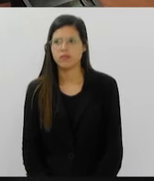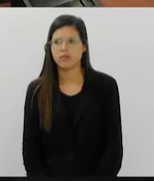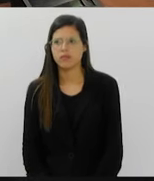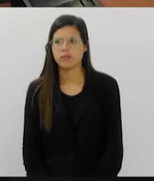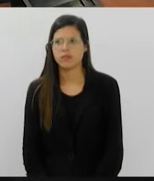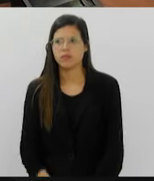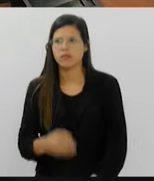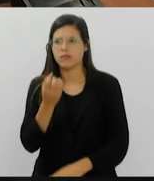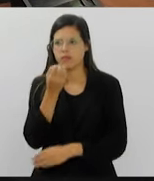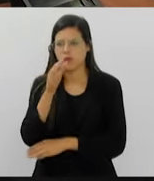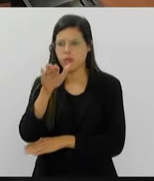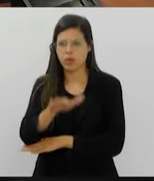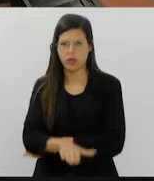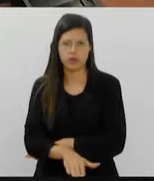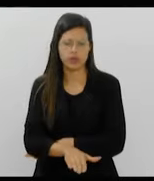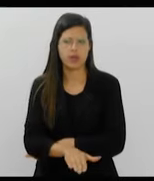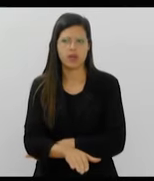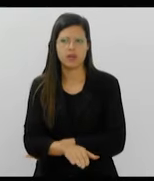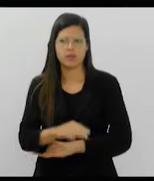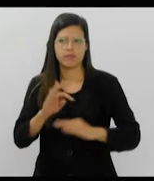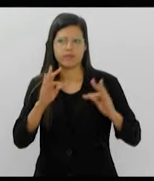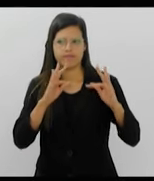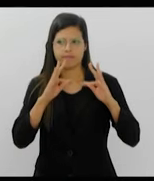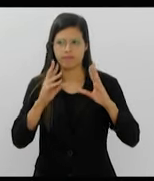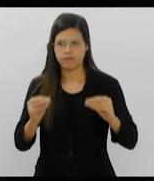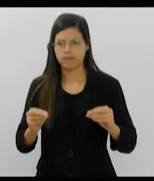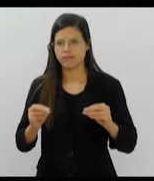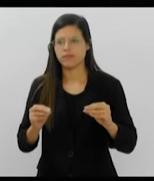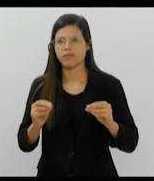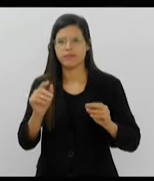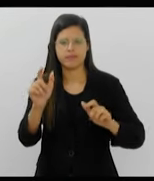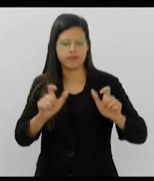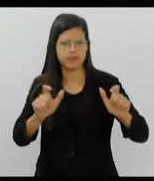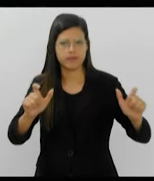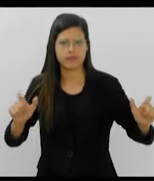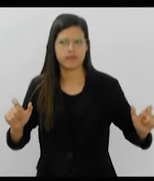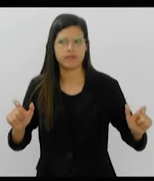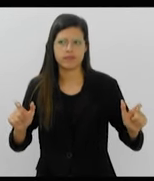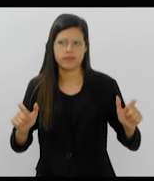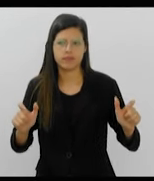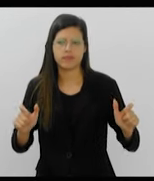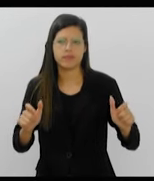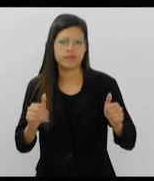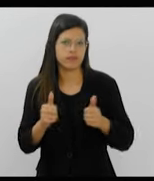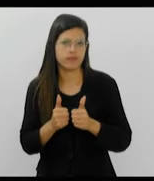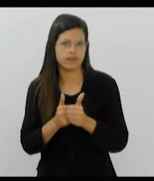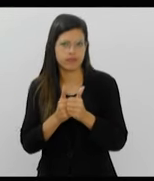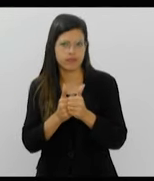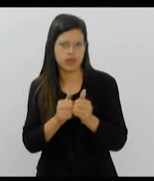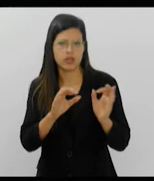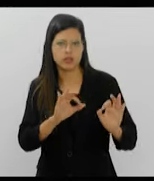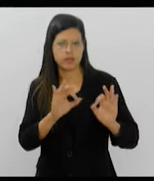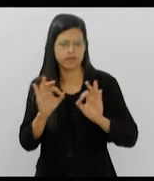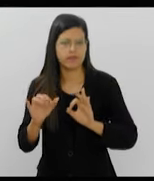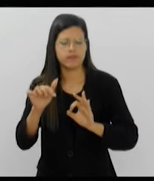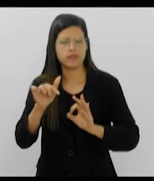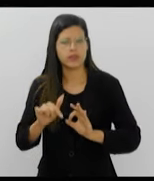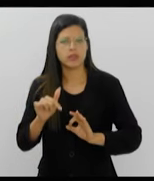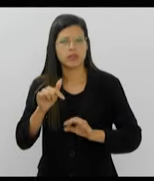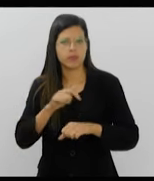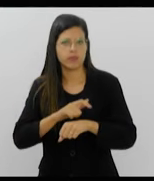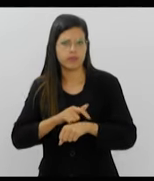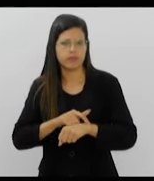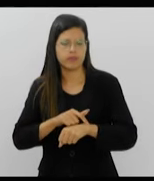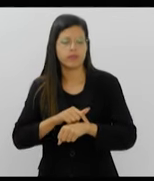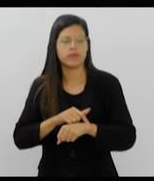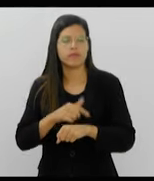Uma boa tarde a todos e a todas que nos acompanham nesse expediente final.